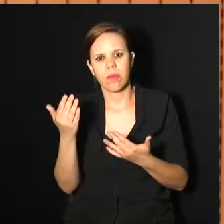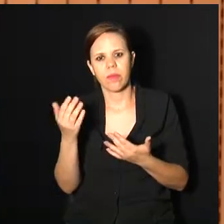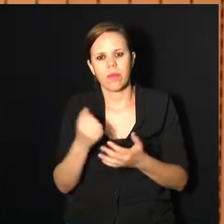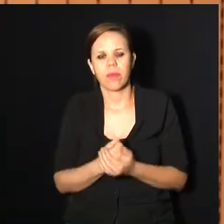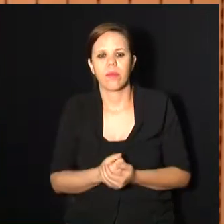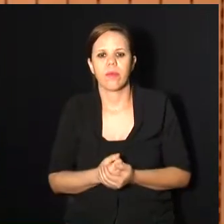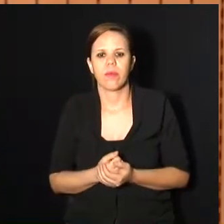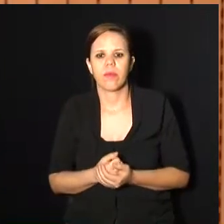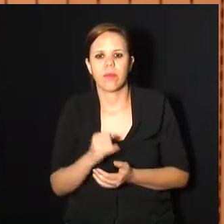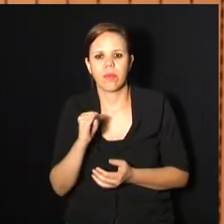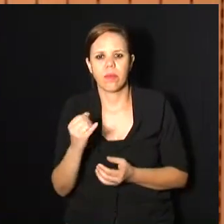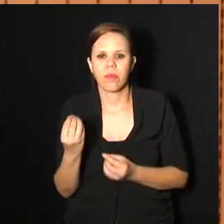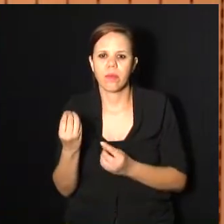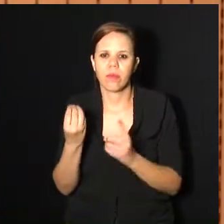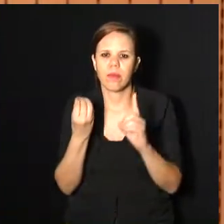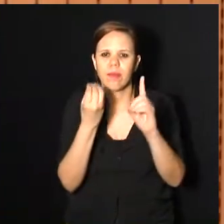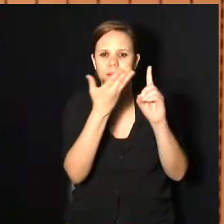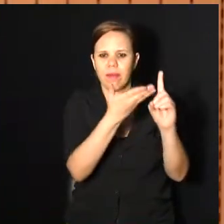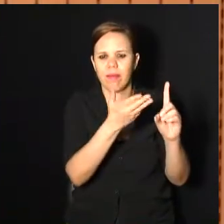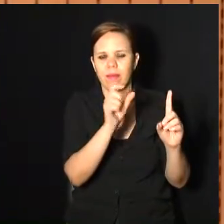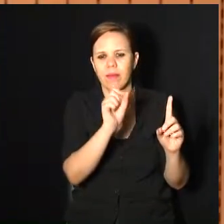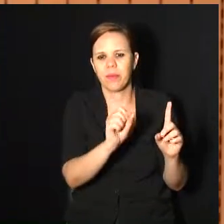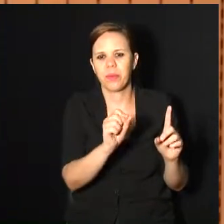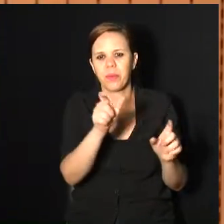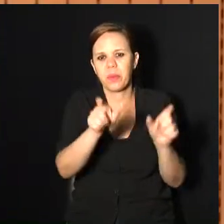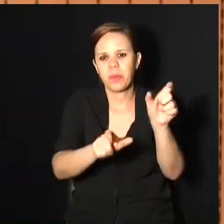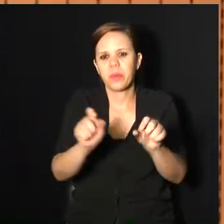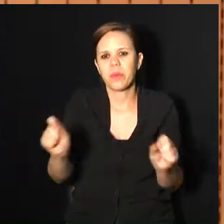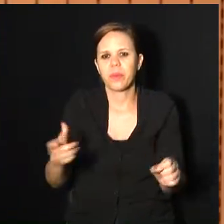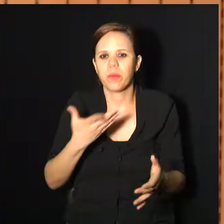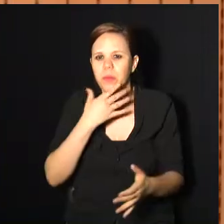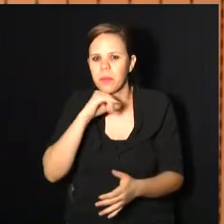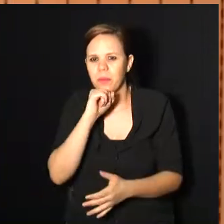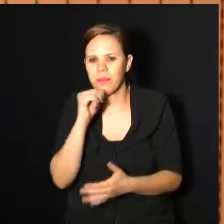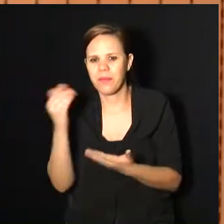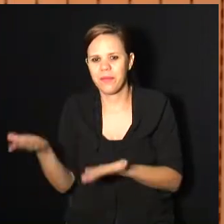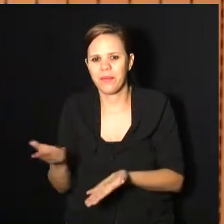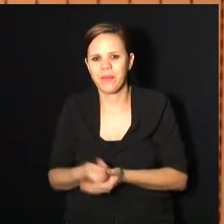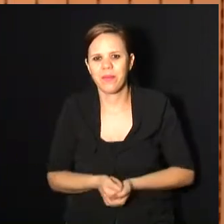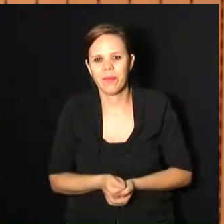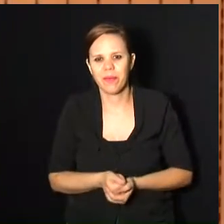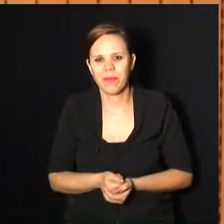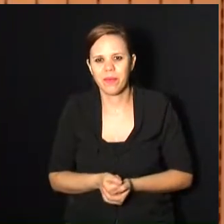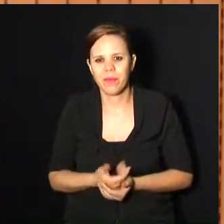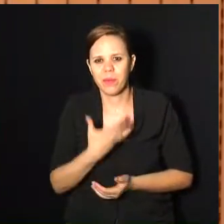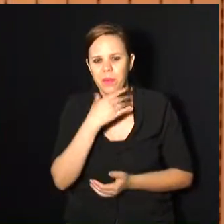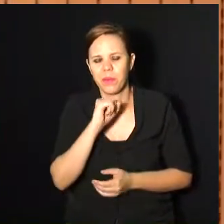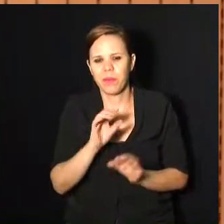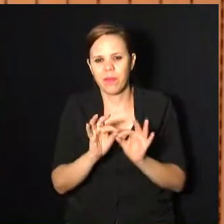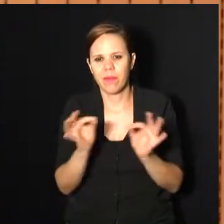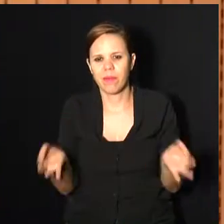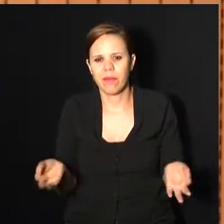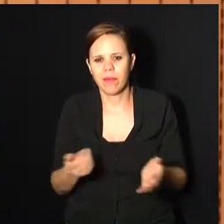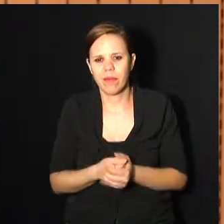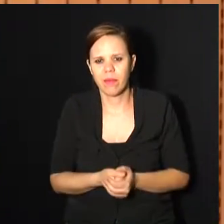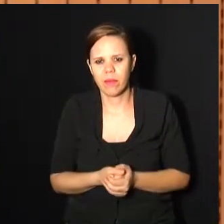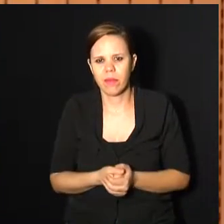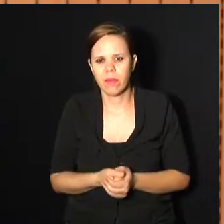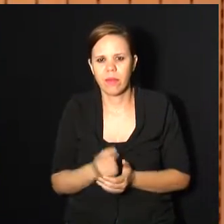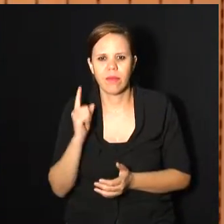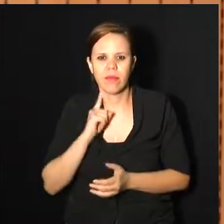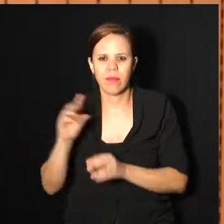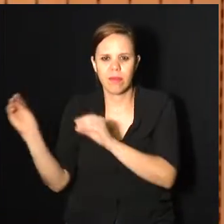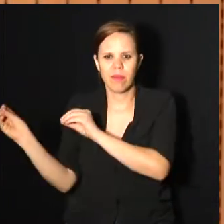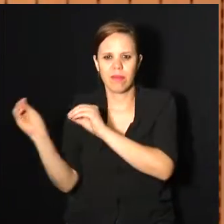para dedicar esse prêmio, eu dedico ao meu pai, que é um homem simples, que veio de